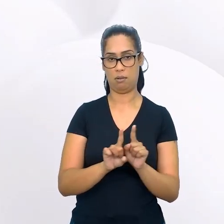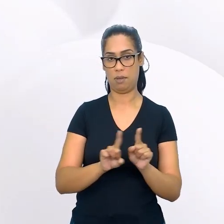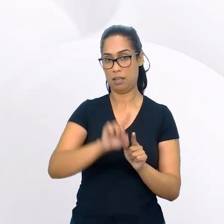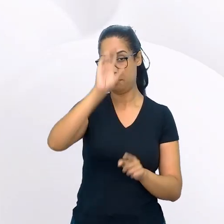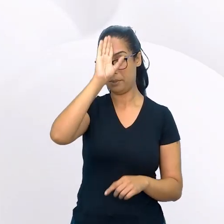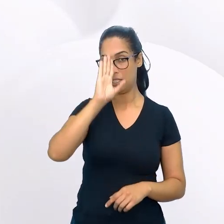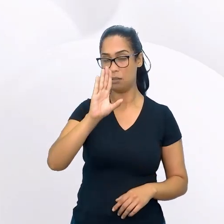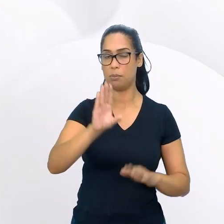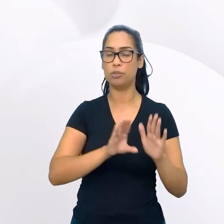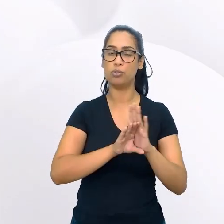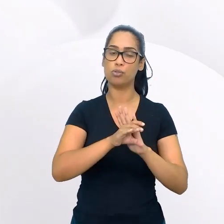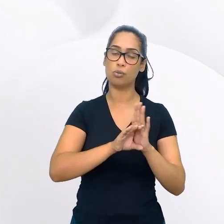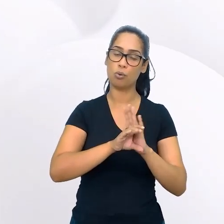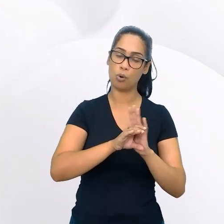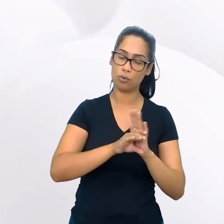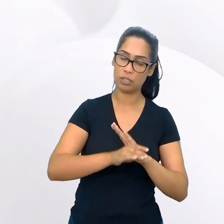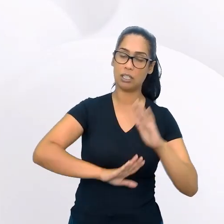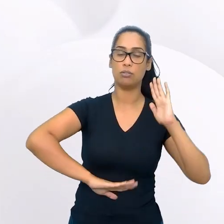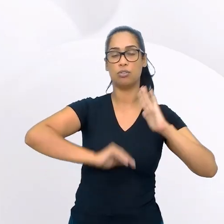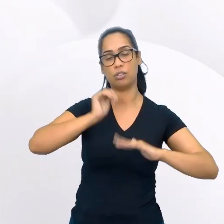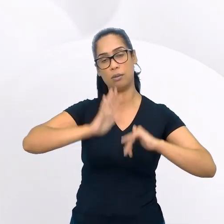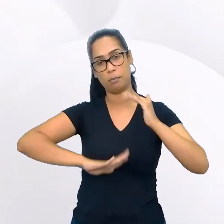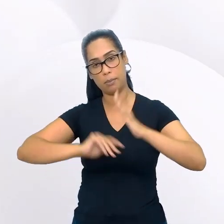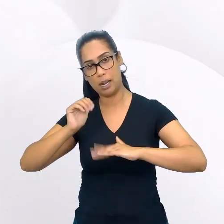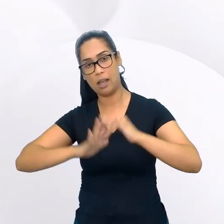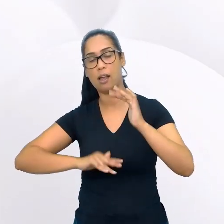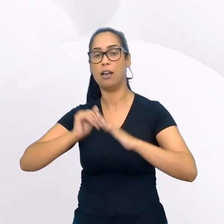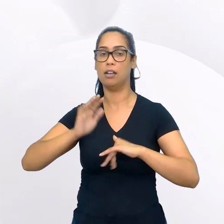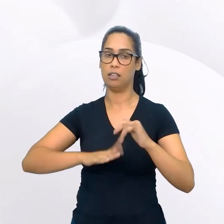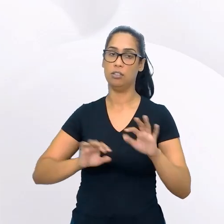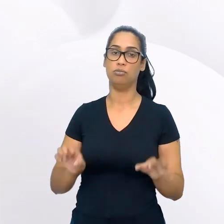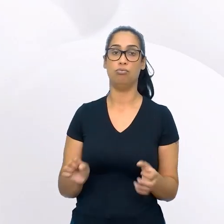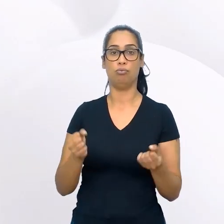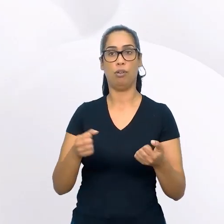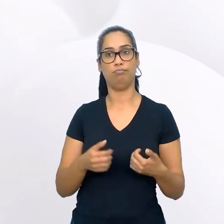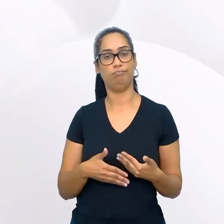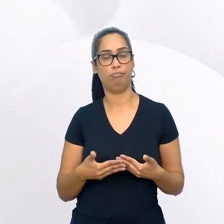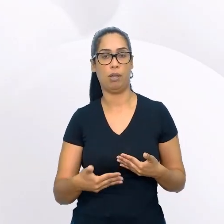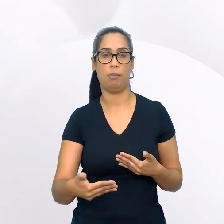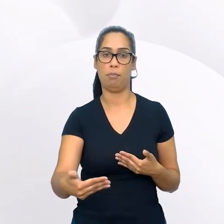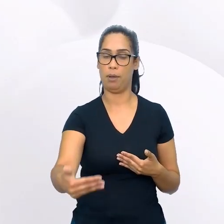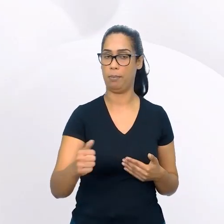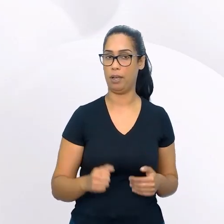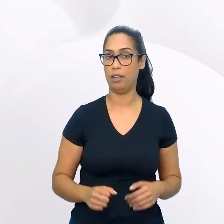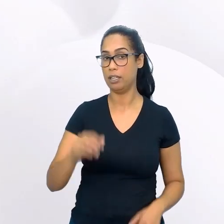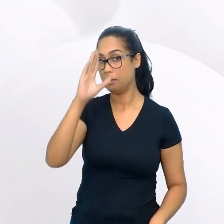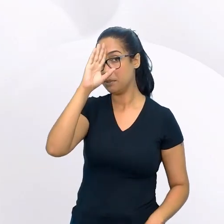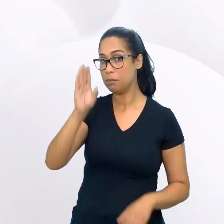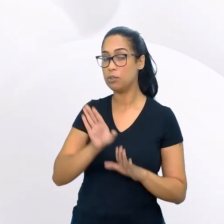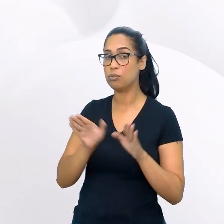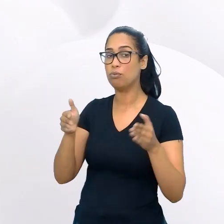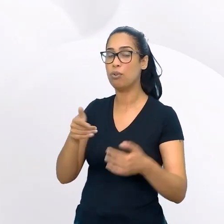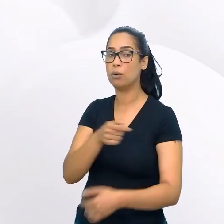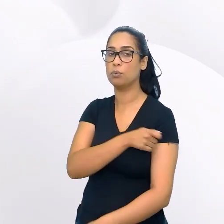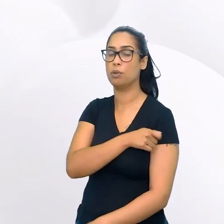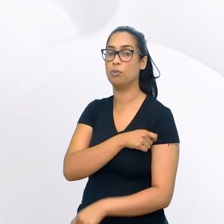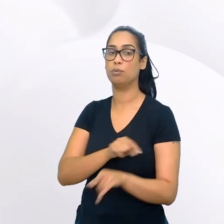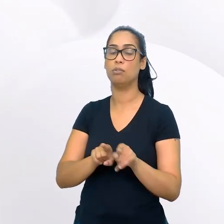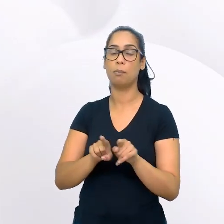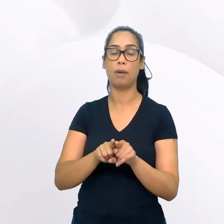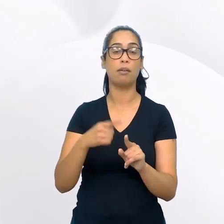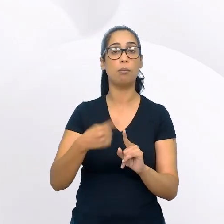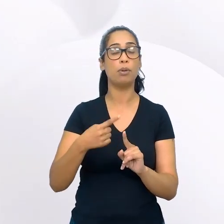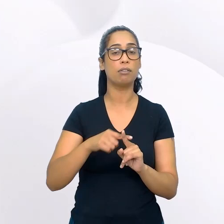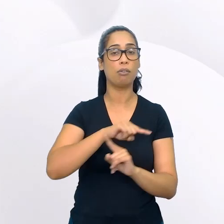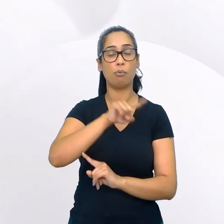habilidade E aí citei né um direcionamento poderemos dizer né para o estudante né enquanto o objetivo muitas